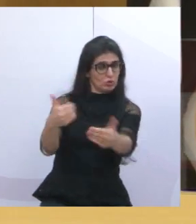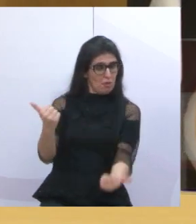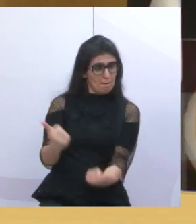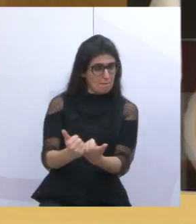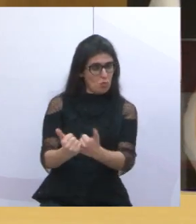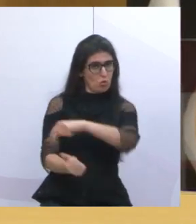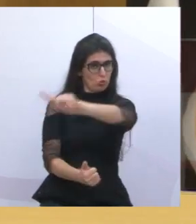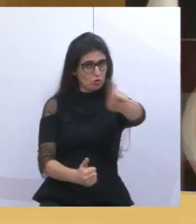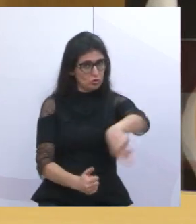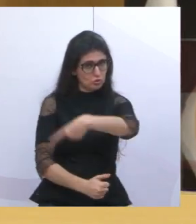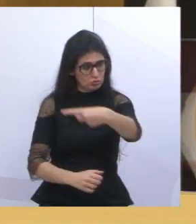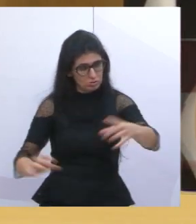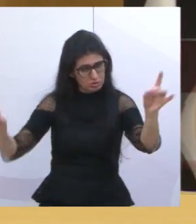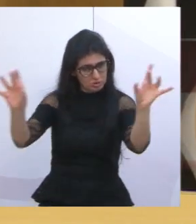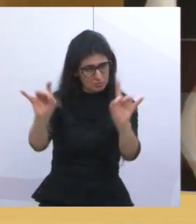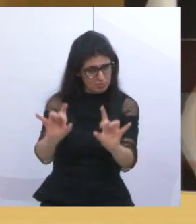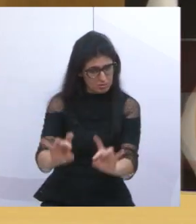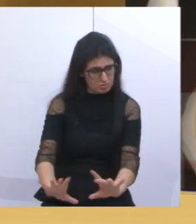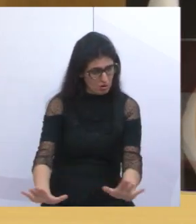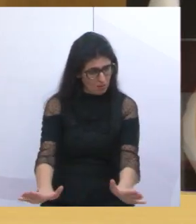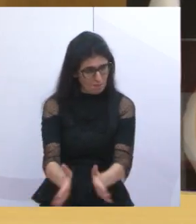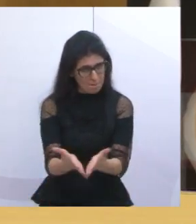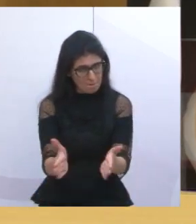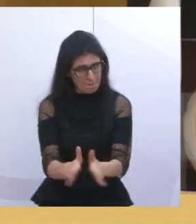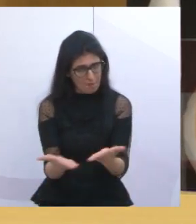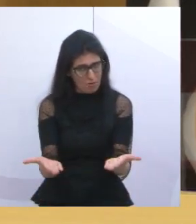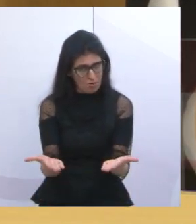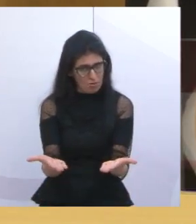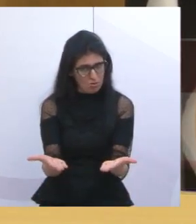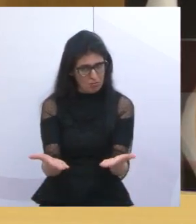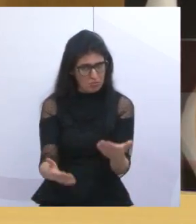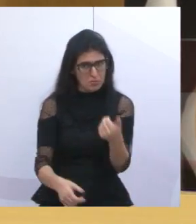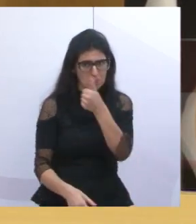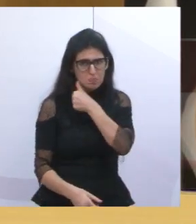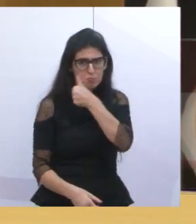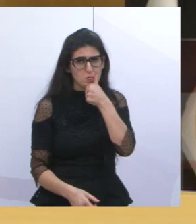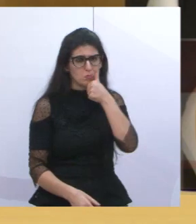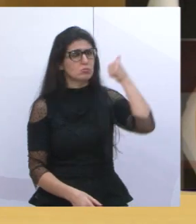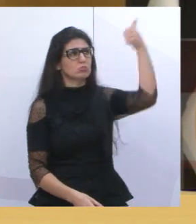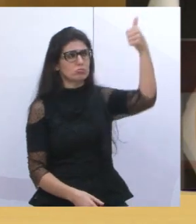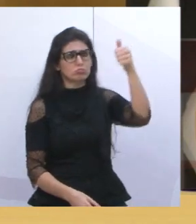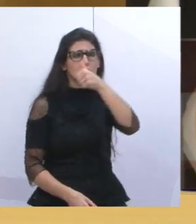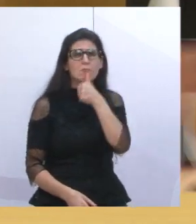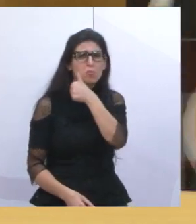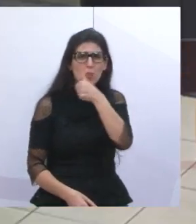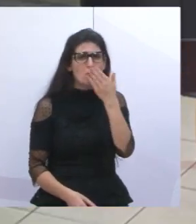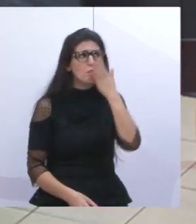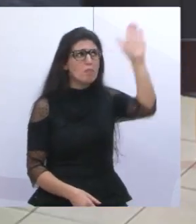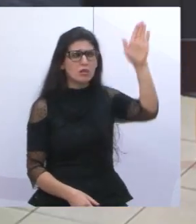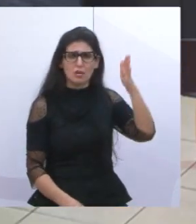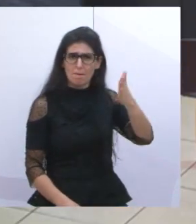mais especial, principalmente para aqueles que mais necessitam. E isso eu vou cumprir, estou cumprindo sim. Muito obrigado.